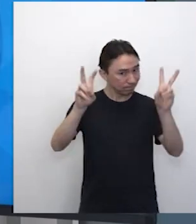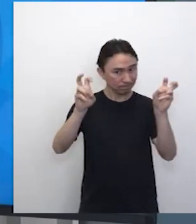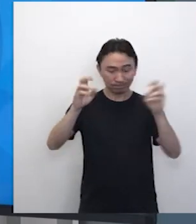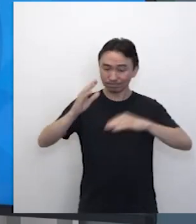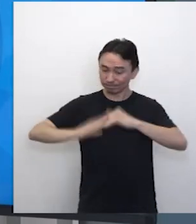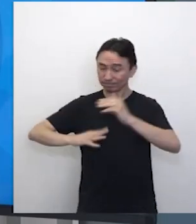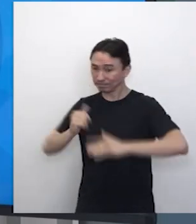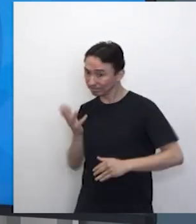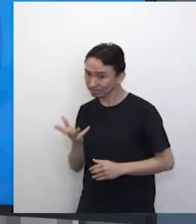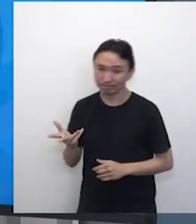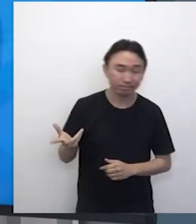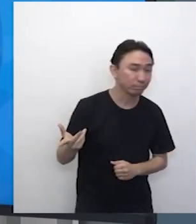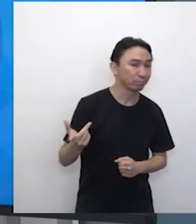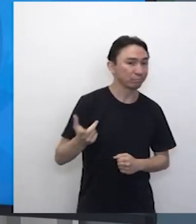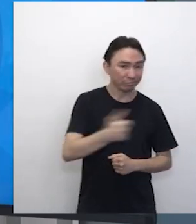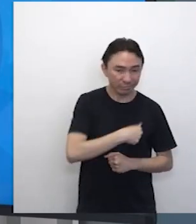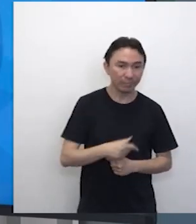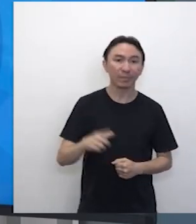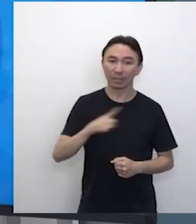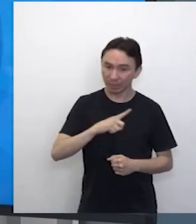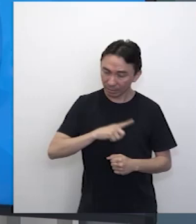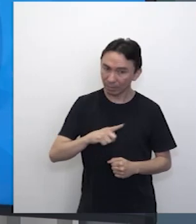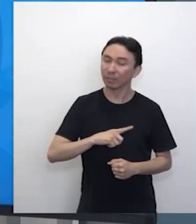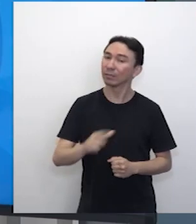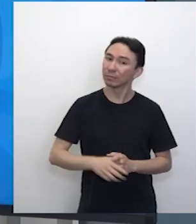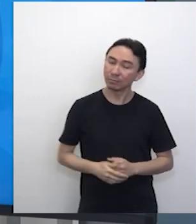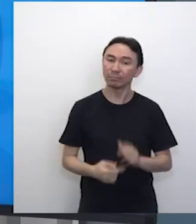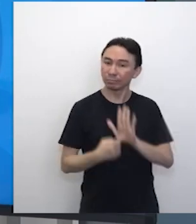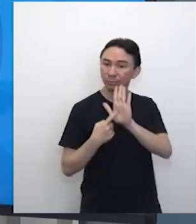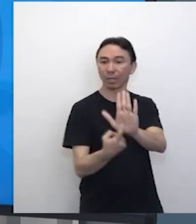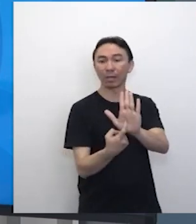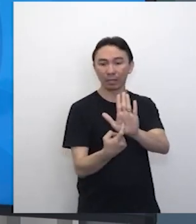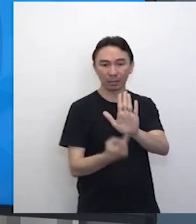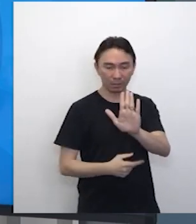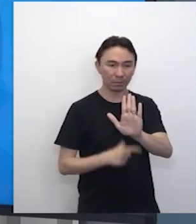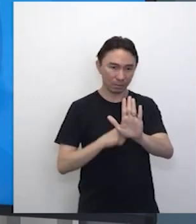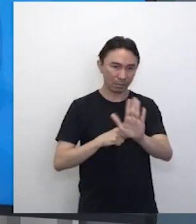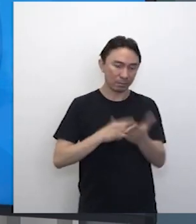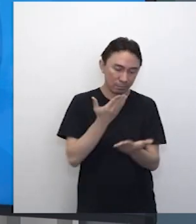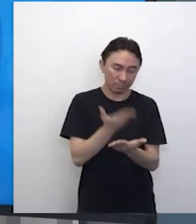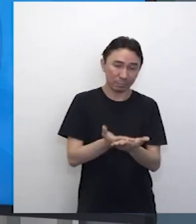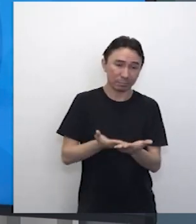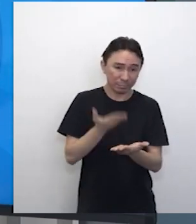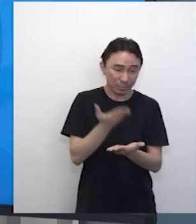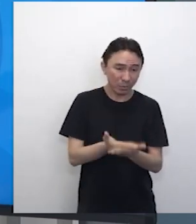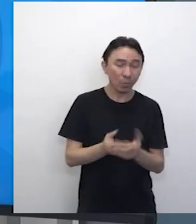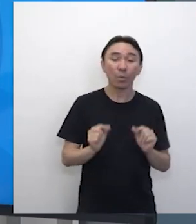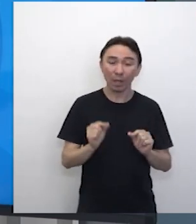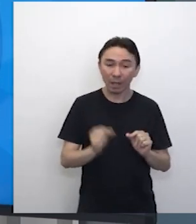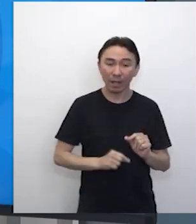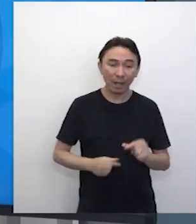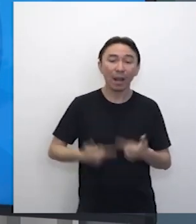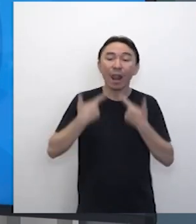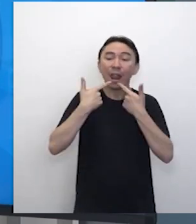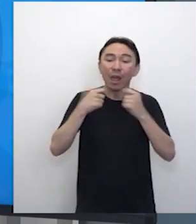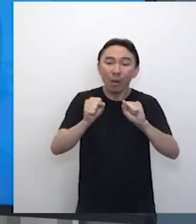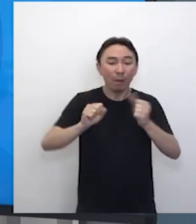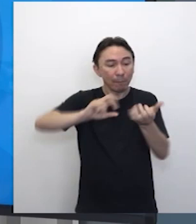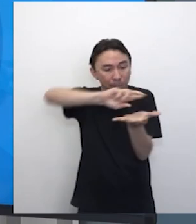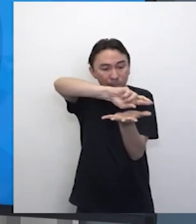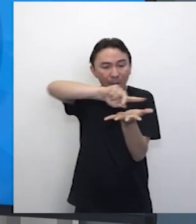tratada neste vídeo que seguirá, que nesta aula que se seguirá, que é variações linguísticas. O que é